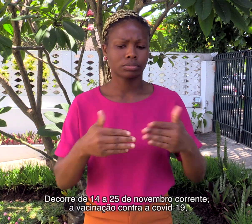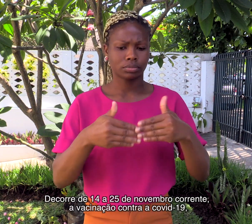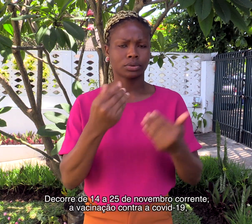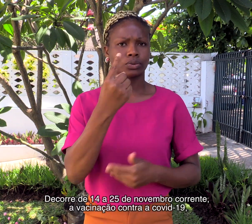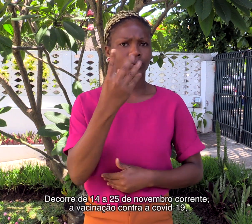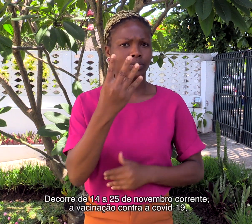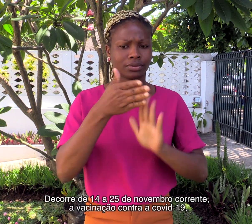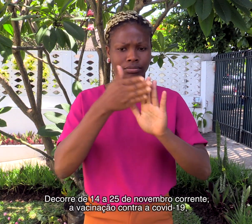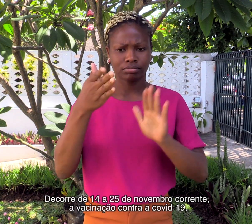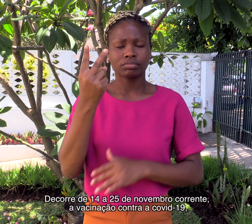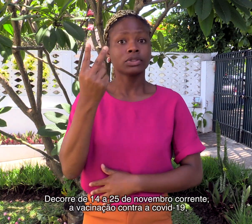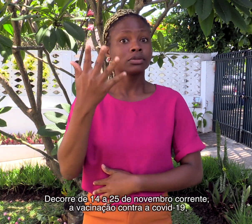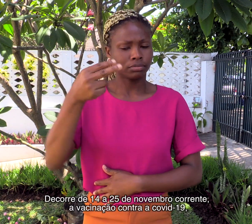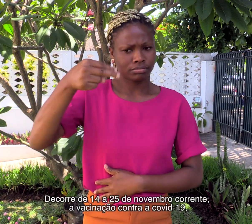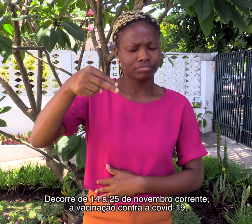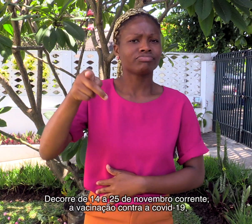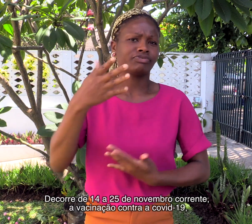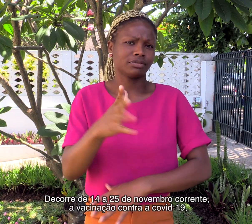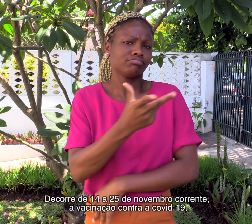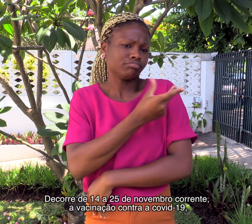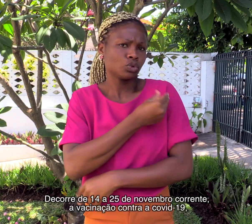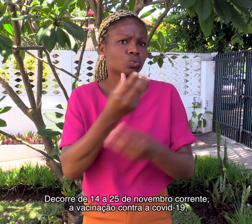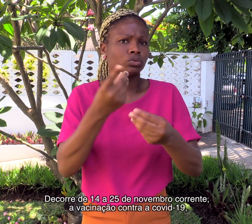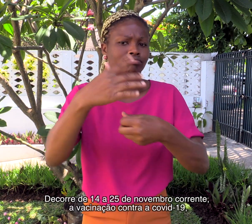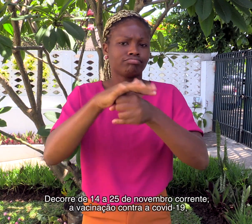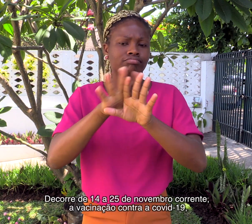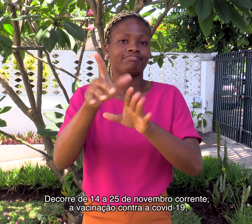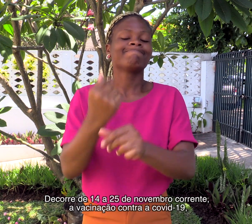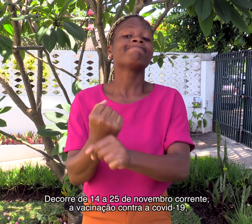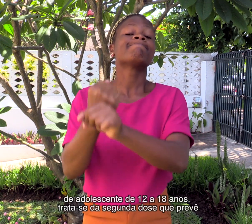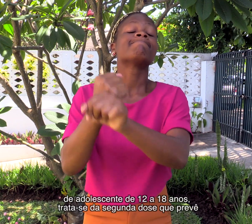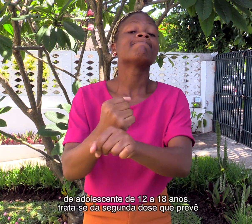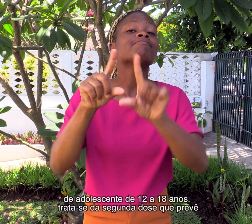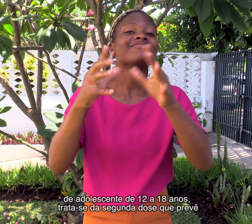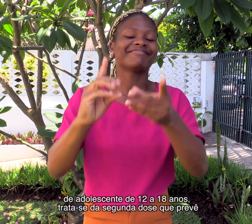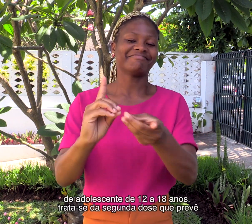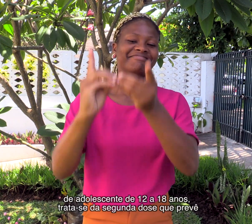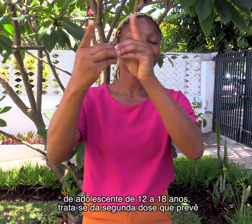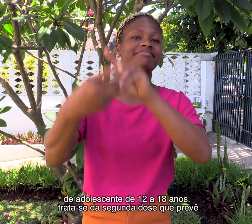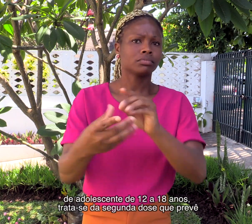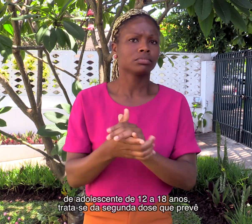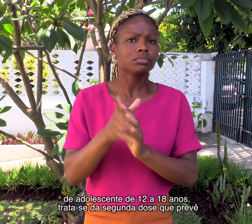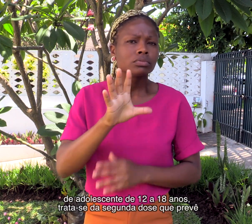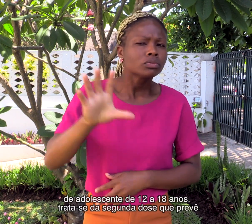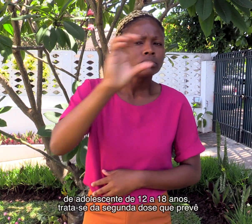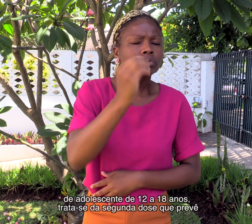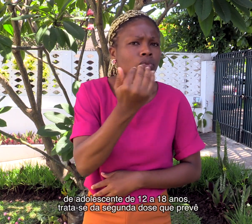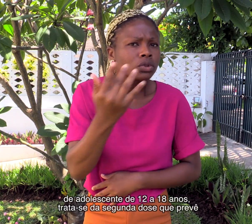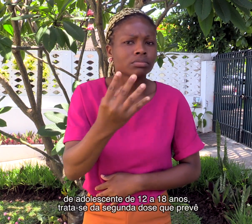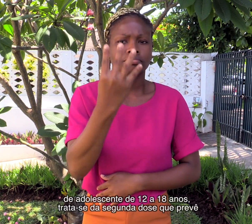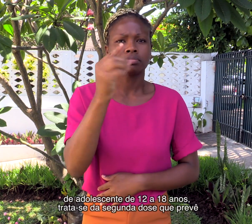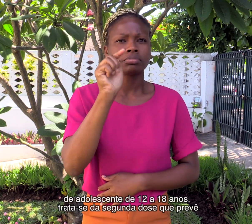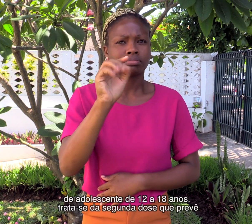Decorre de 14 a 15 de novembro corrente a vacinação contra a Covid-19 de adolescentes de 12 a 17